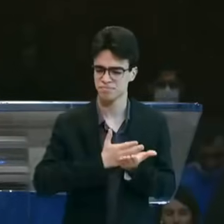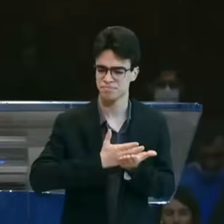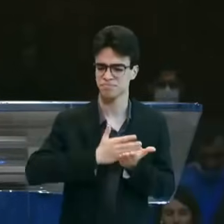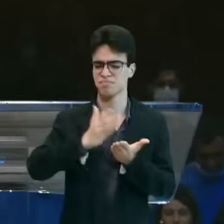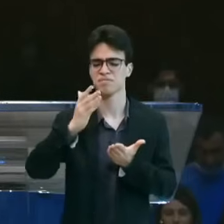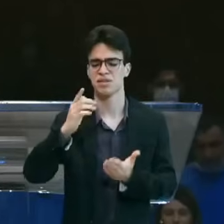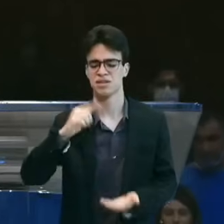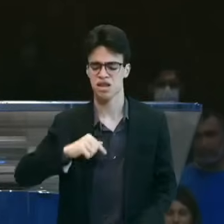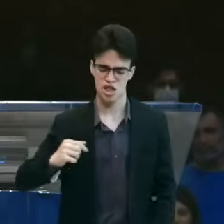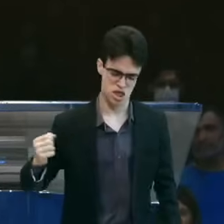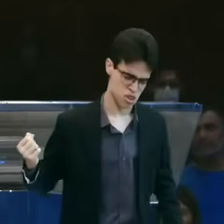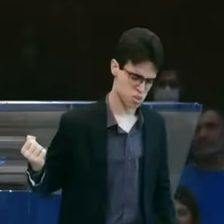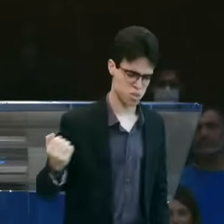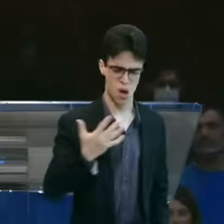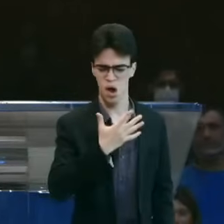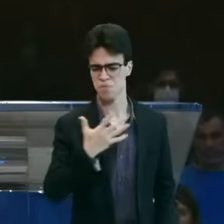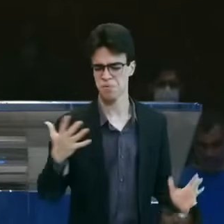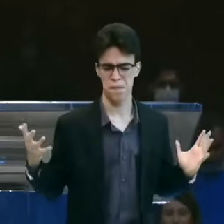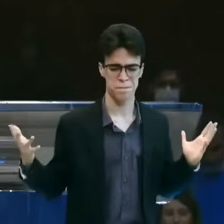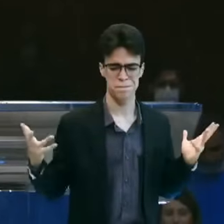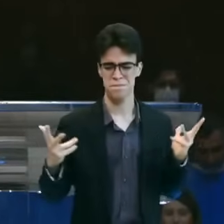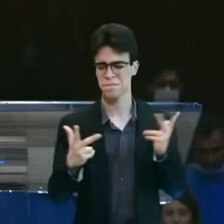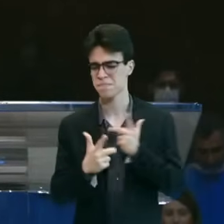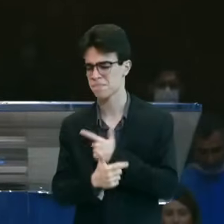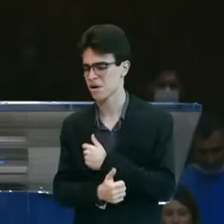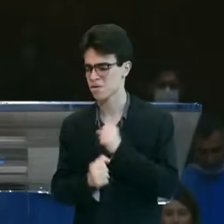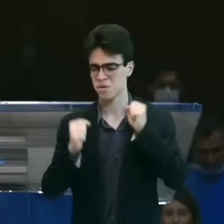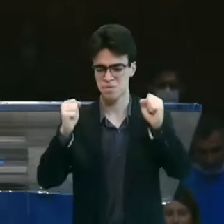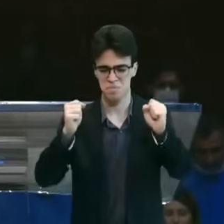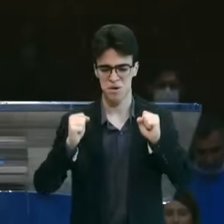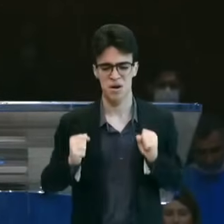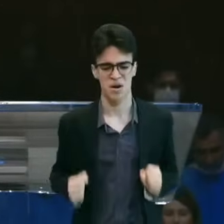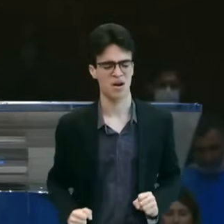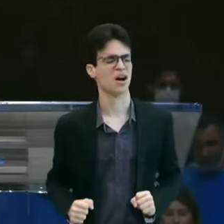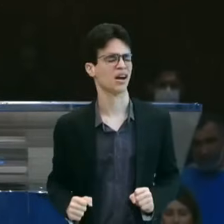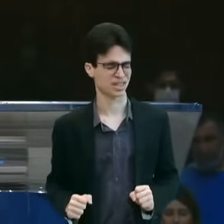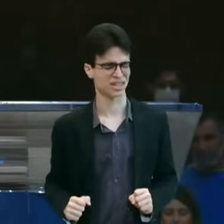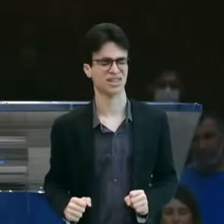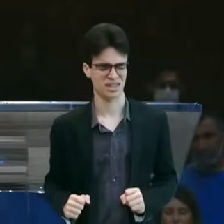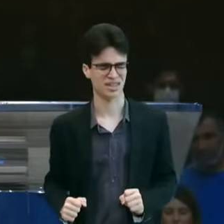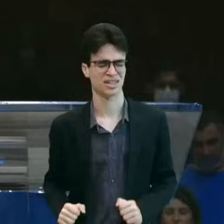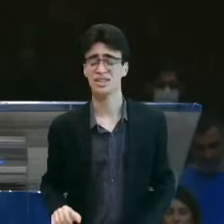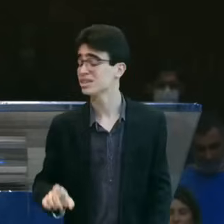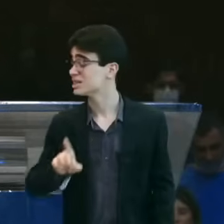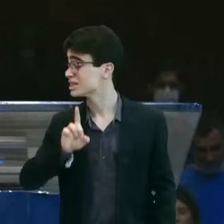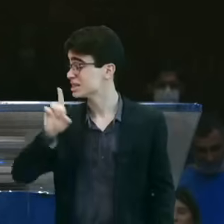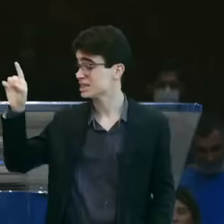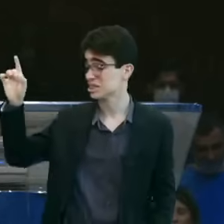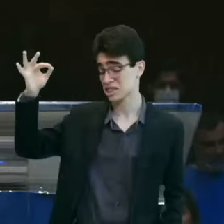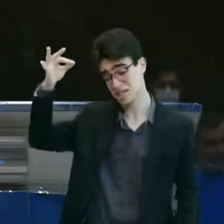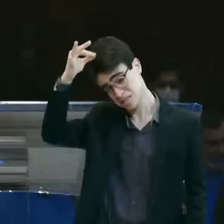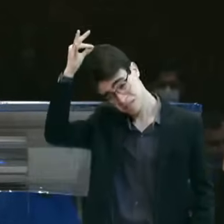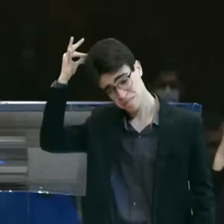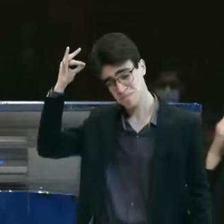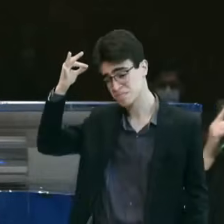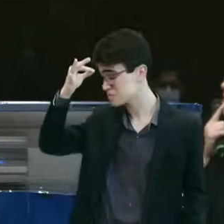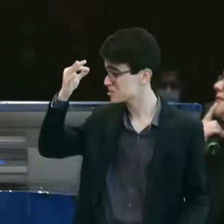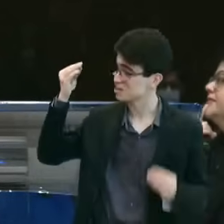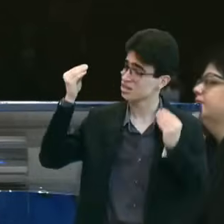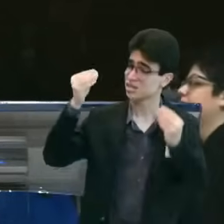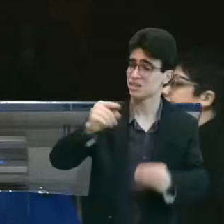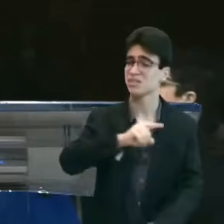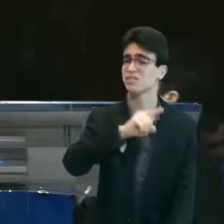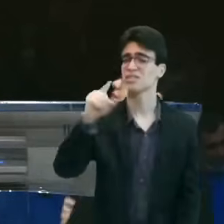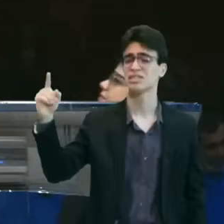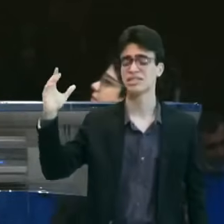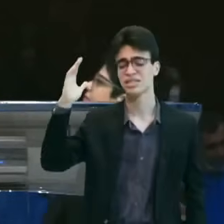coisas novas, tremendas, maravilhosas, e que o Senhor, pelo teu Espírito, dê ciência a